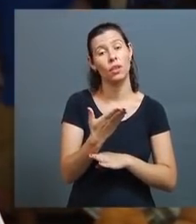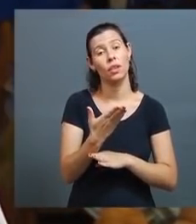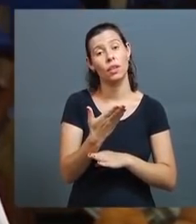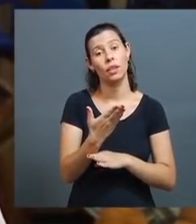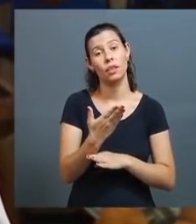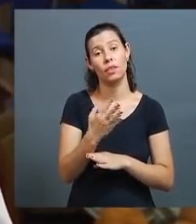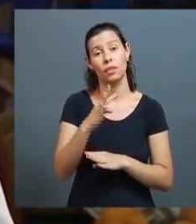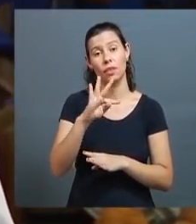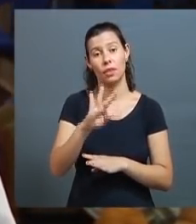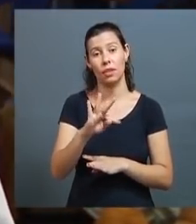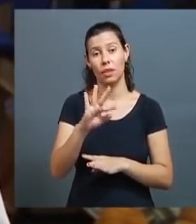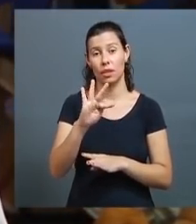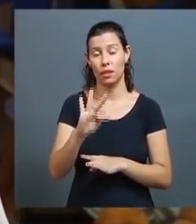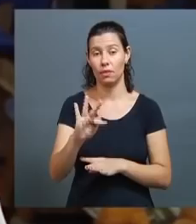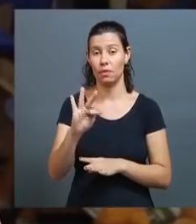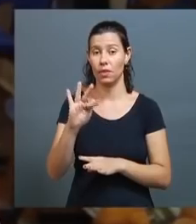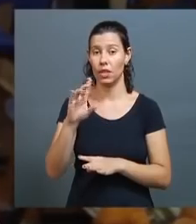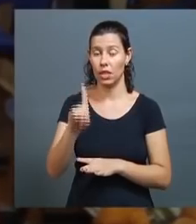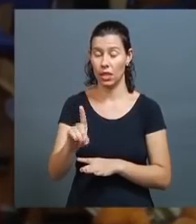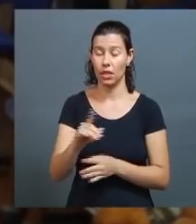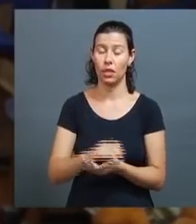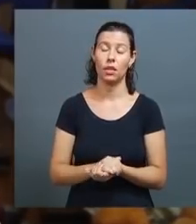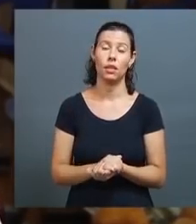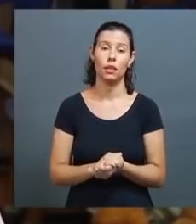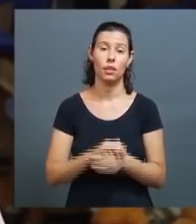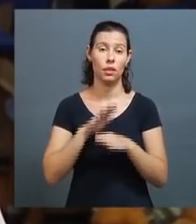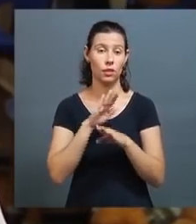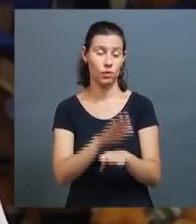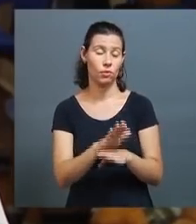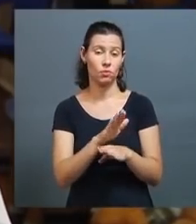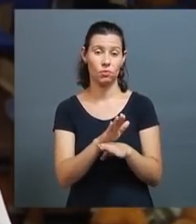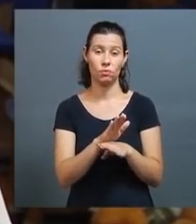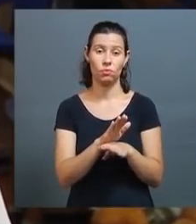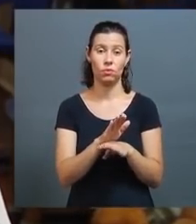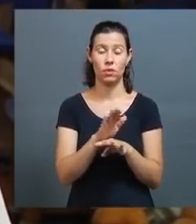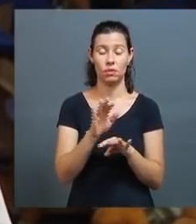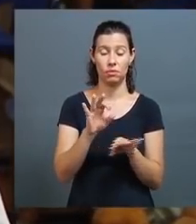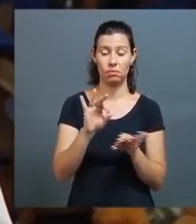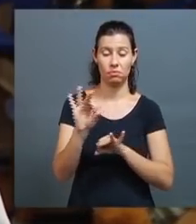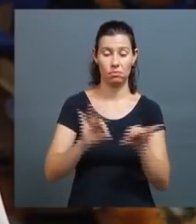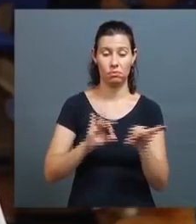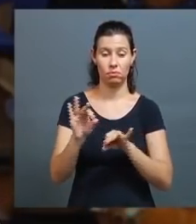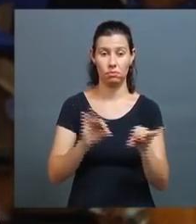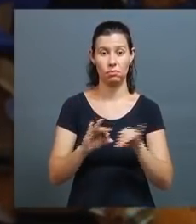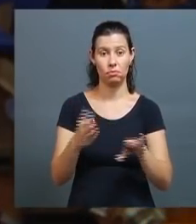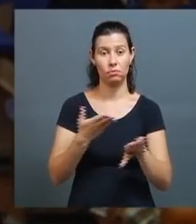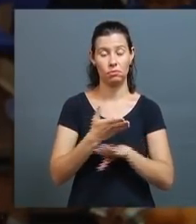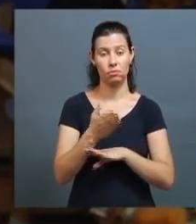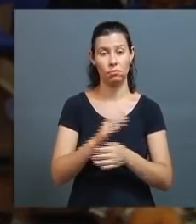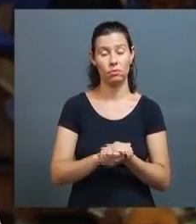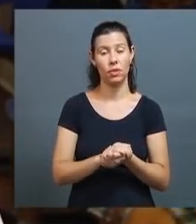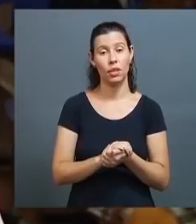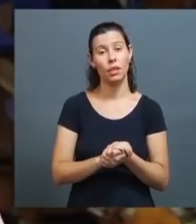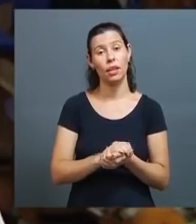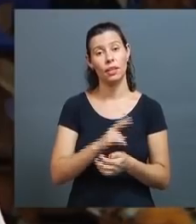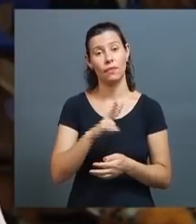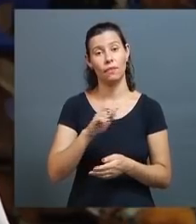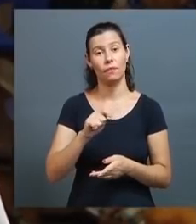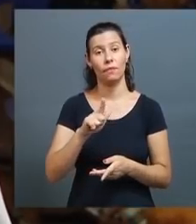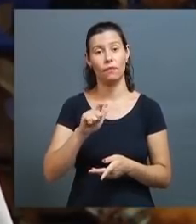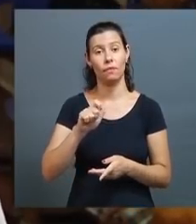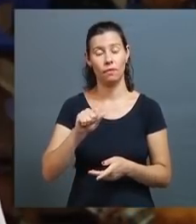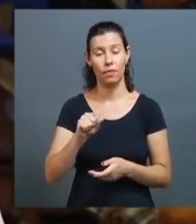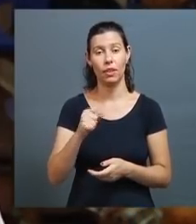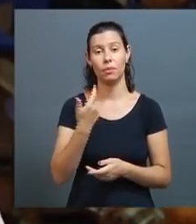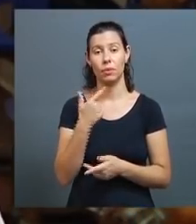TFD, que é um método de encaminhamento por fora, tratamento fora de domicílio, e aí tem as vagas para os outros municípios.